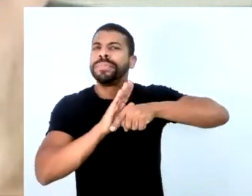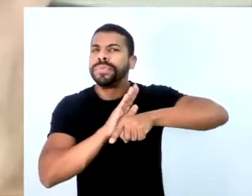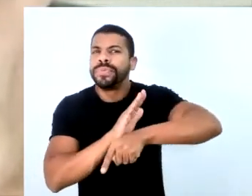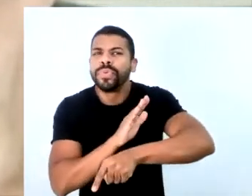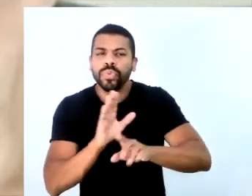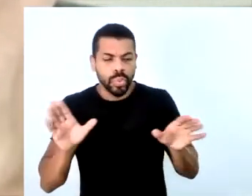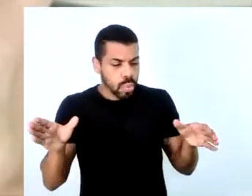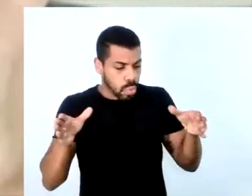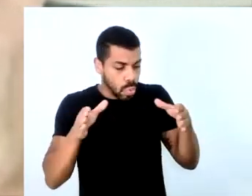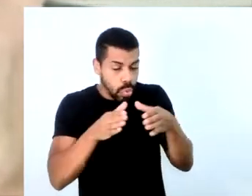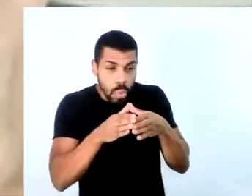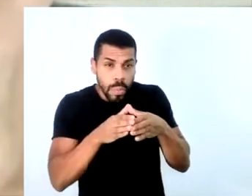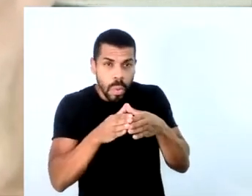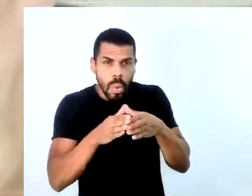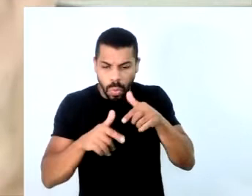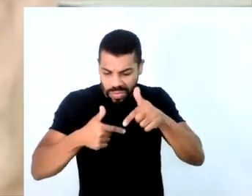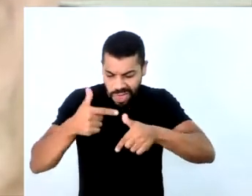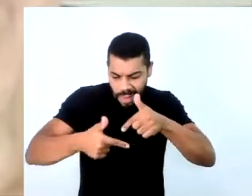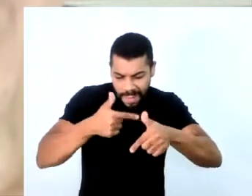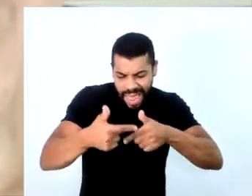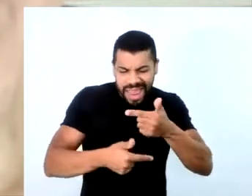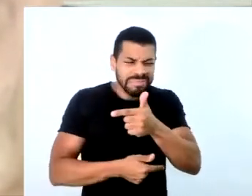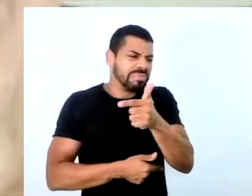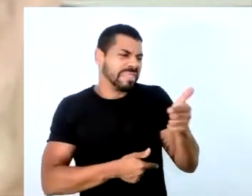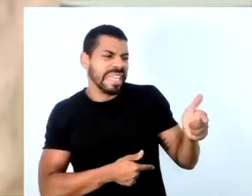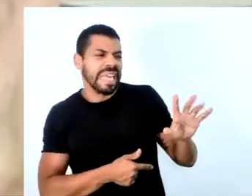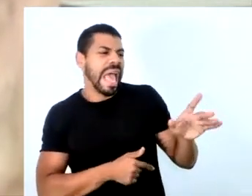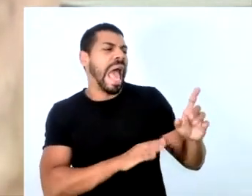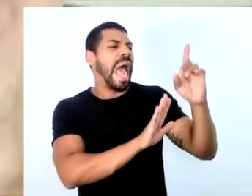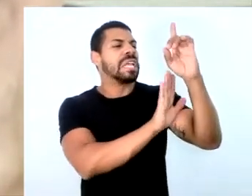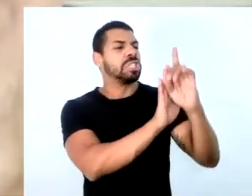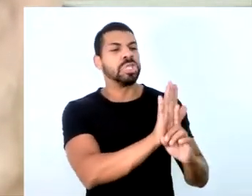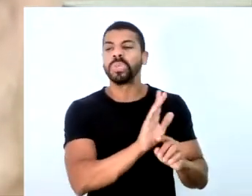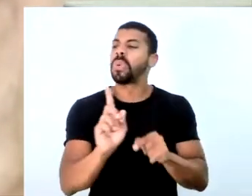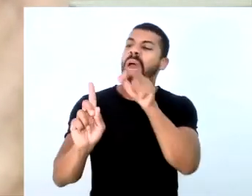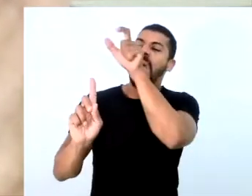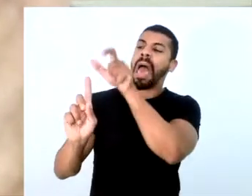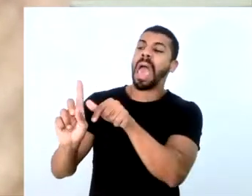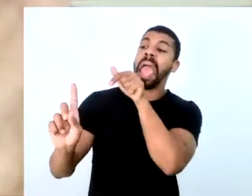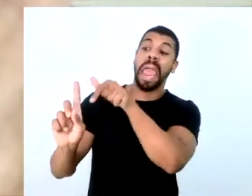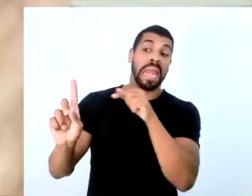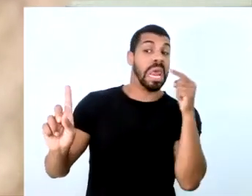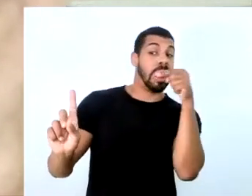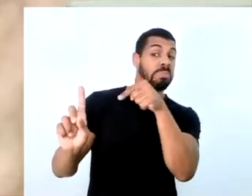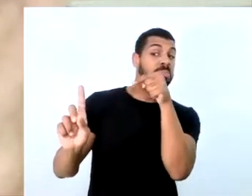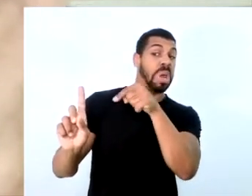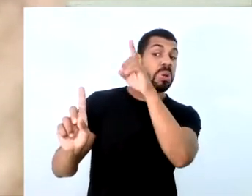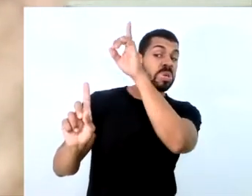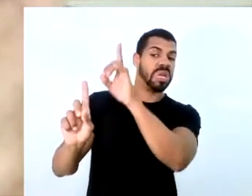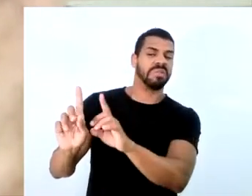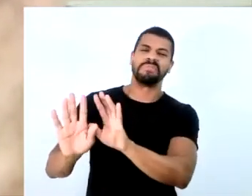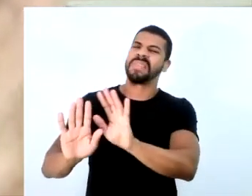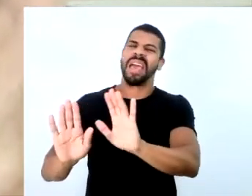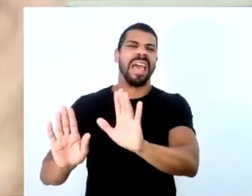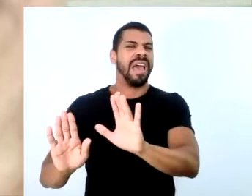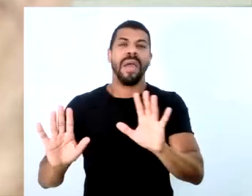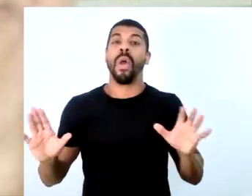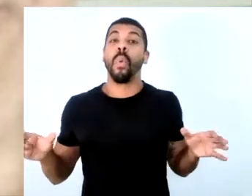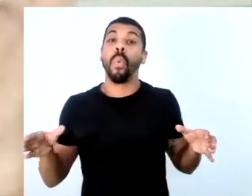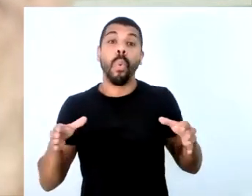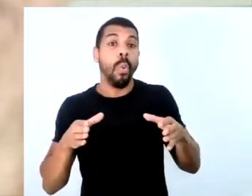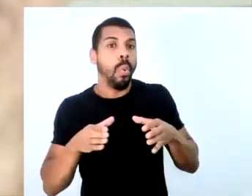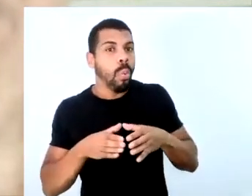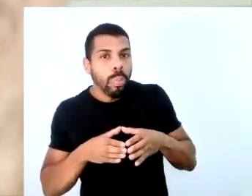quando você está ali de cabeça, sentado com a equipe voltada para o filme, que não tem a diretora,